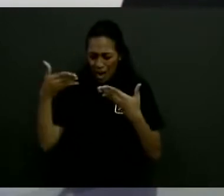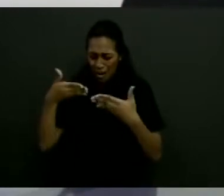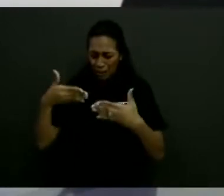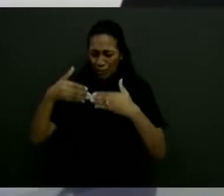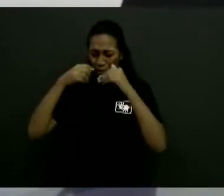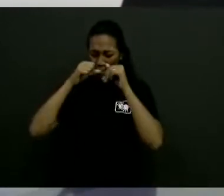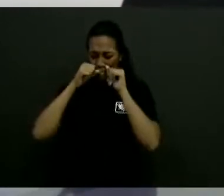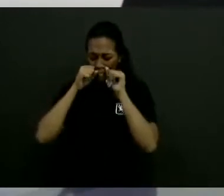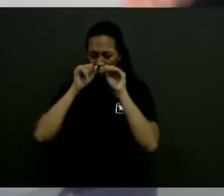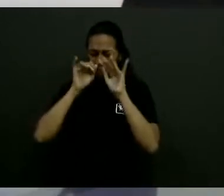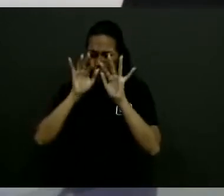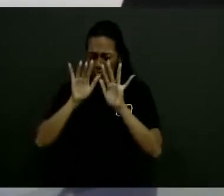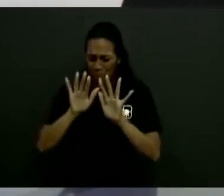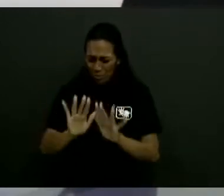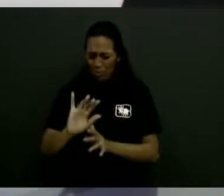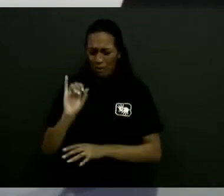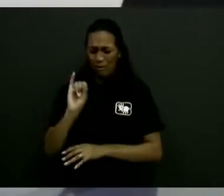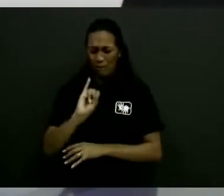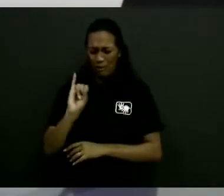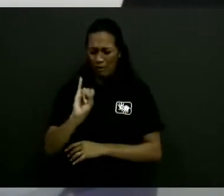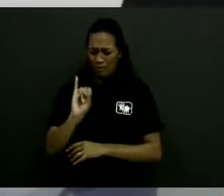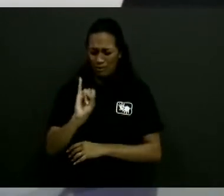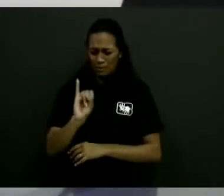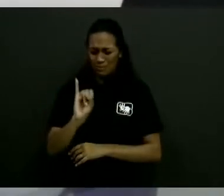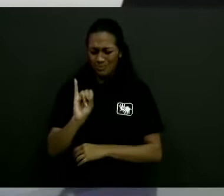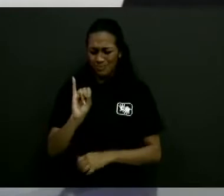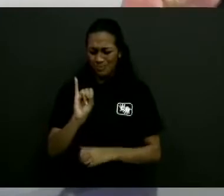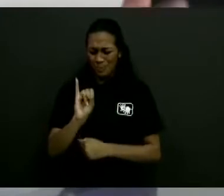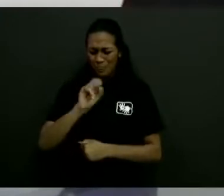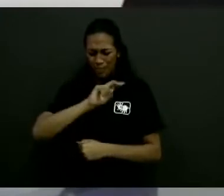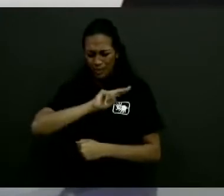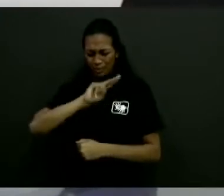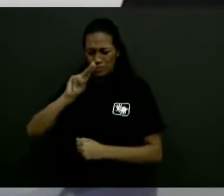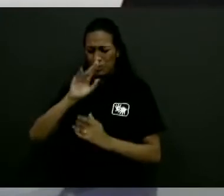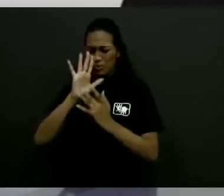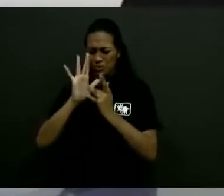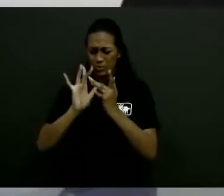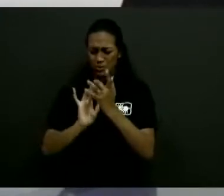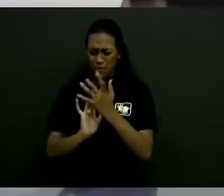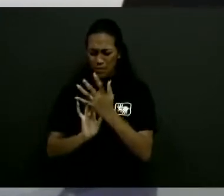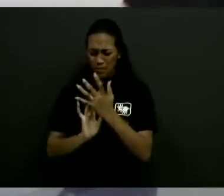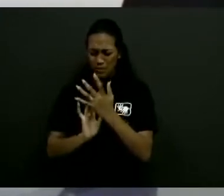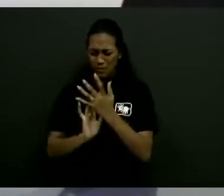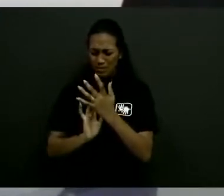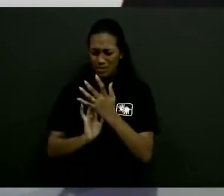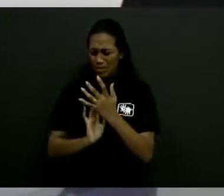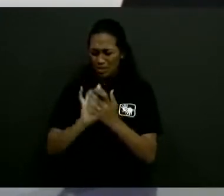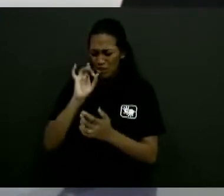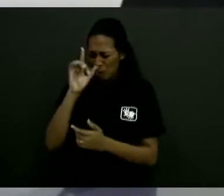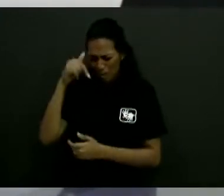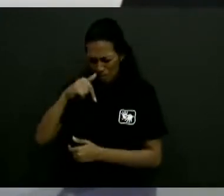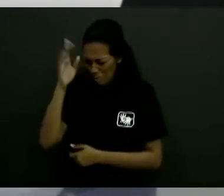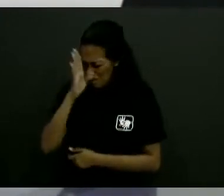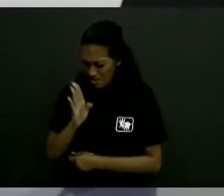agora. So we bless now. Nossos irmãos. Our brothers and em sisters. Em nome de Jesus. In Jesus' name. Não somente no Brasil. Not